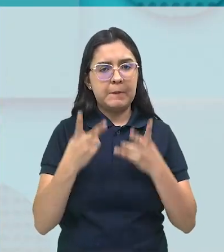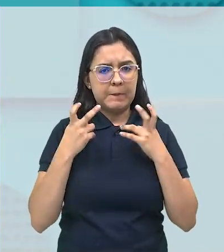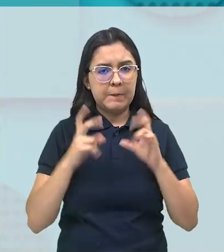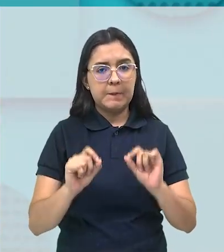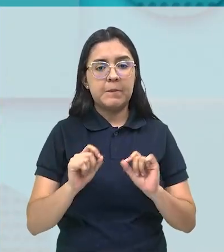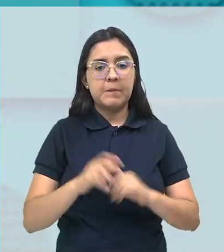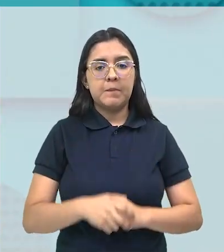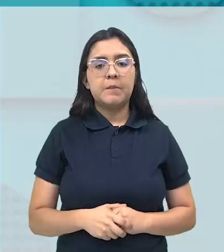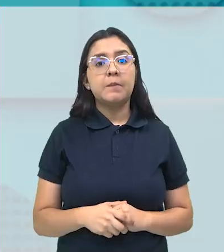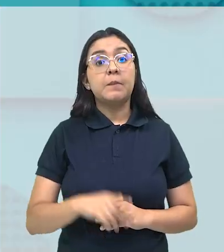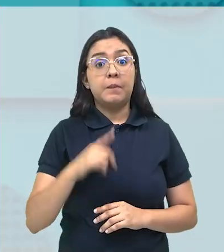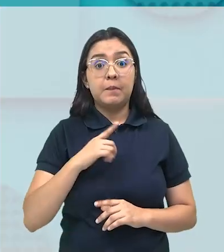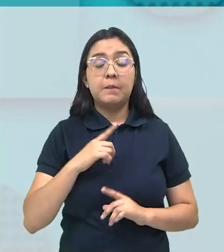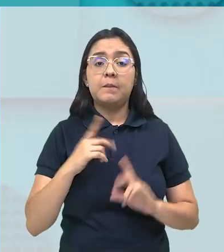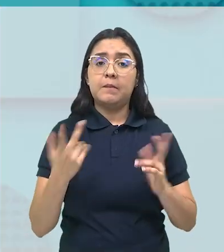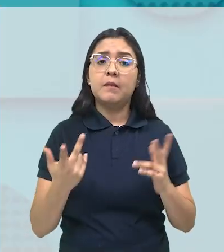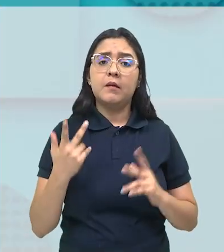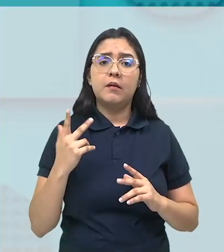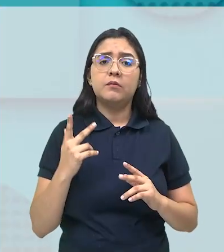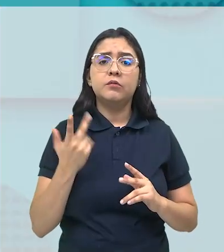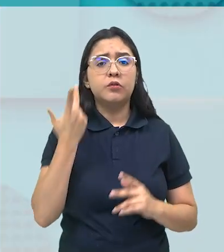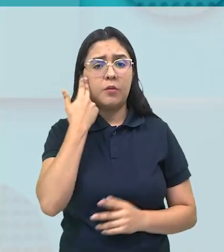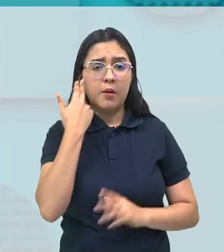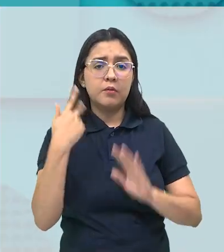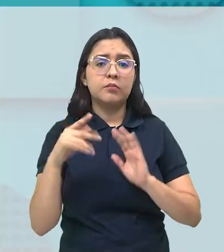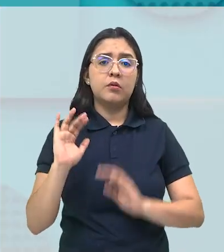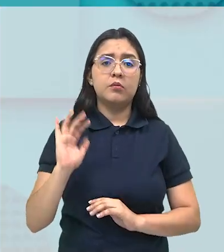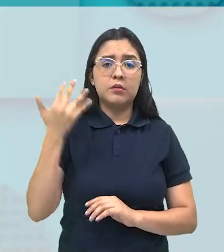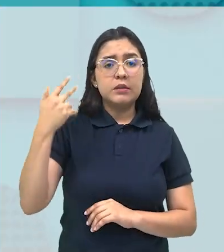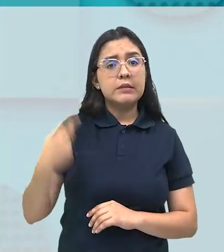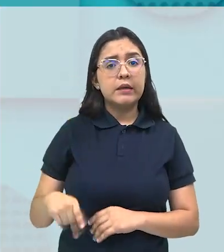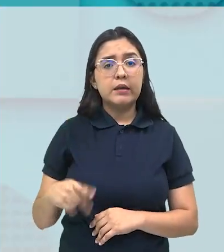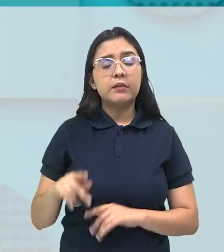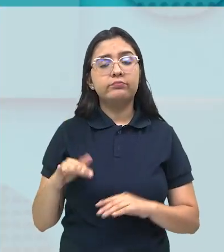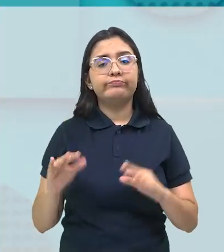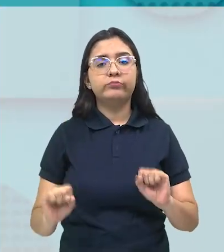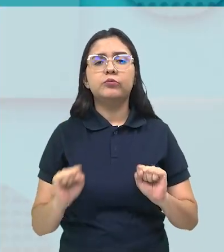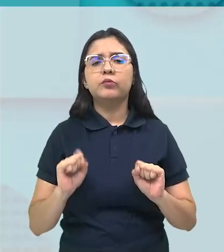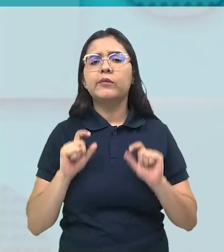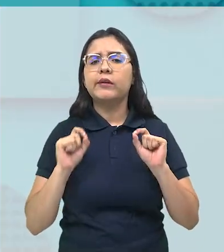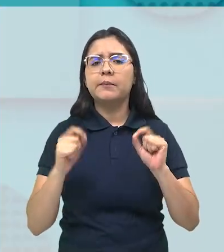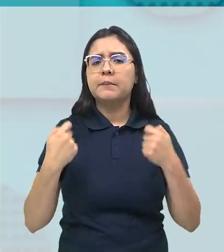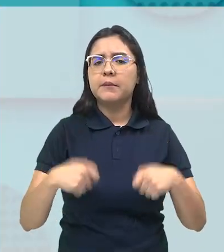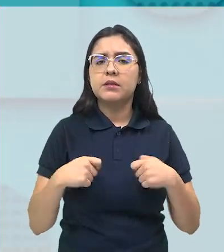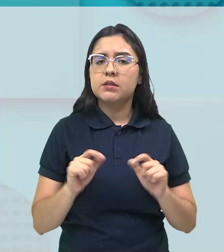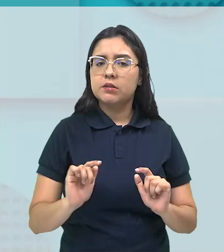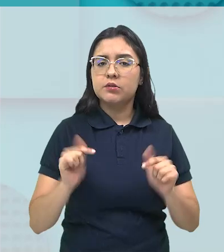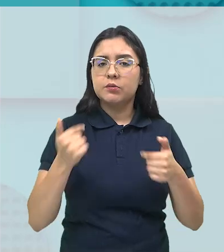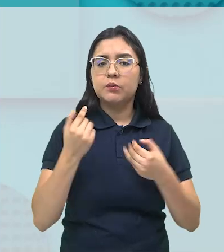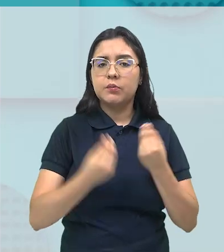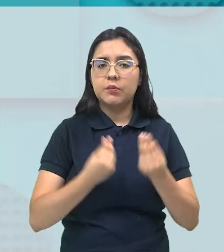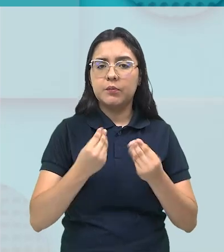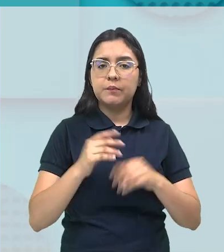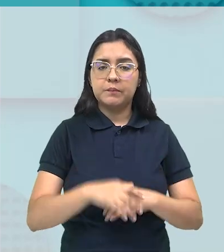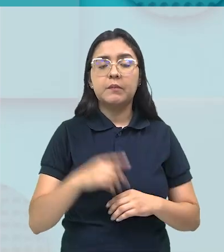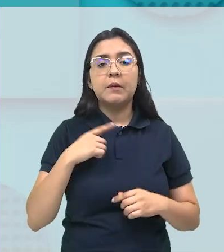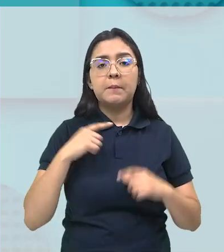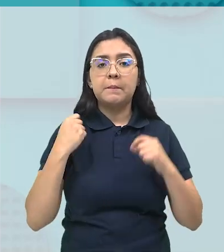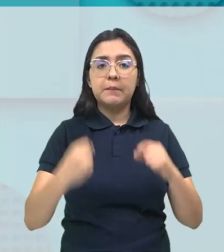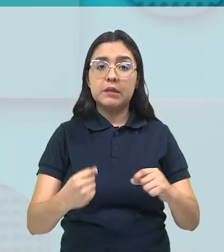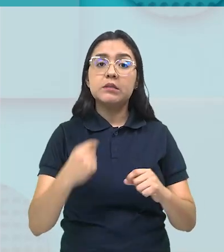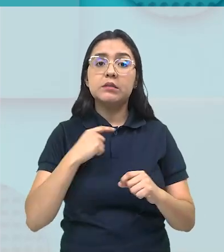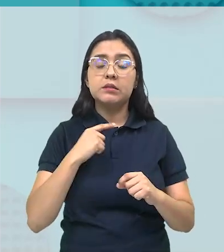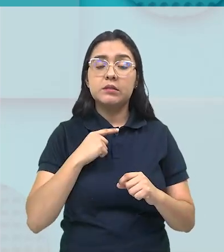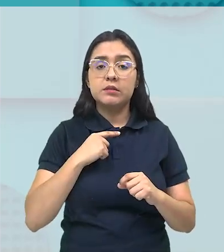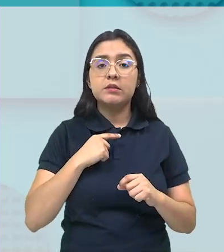é um caso muito comum que acontece aqui, e aí realmente o que tem que ser feito é envolver a cabeça da